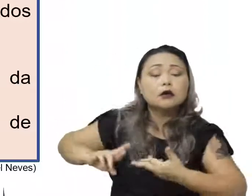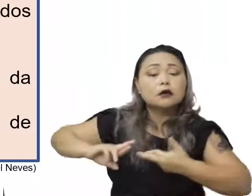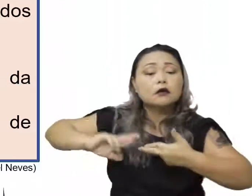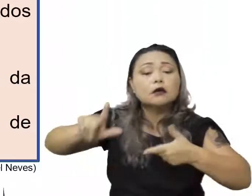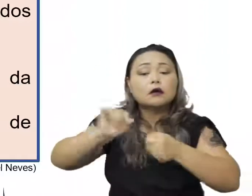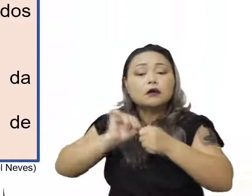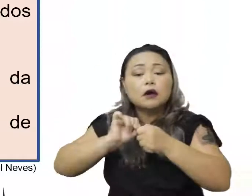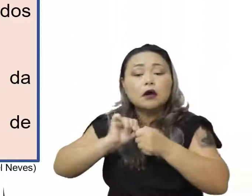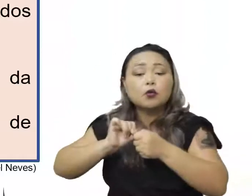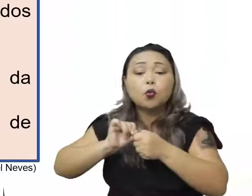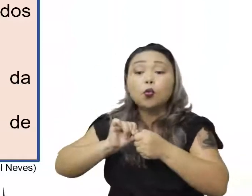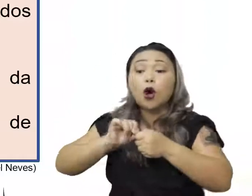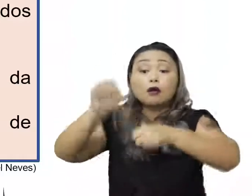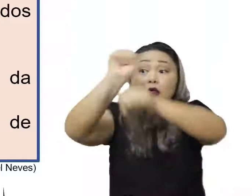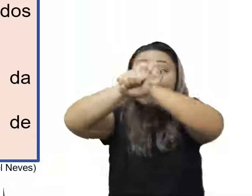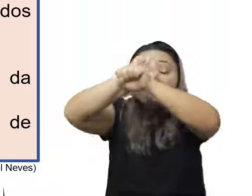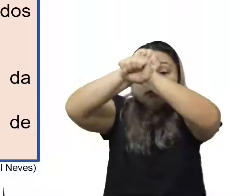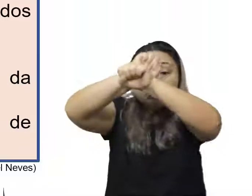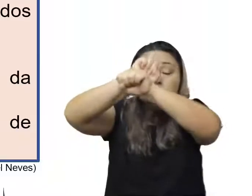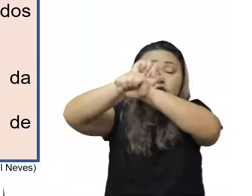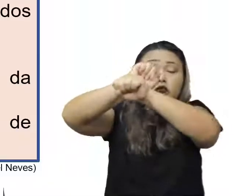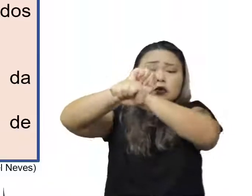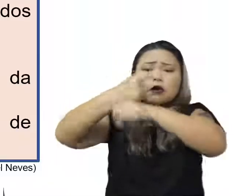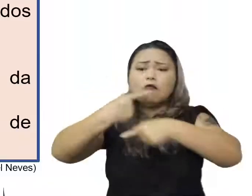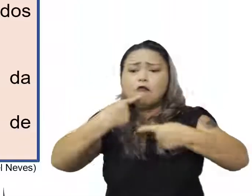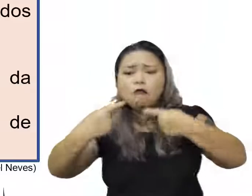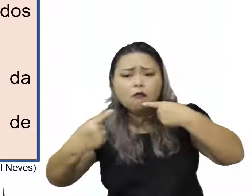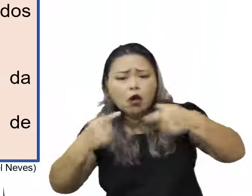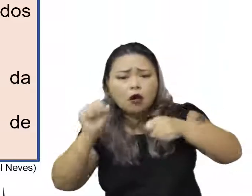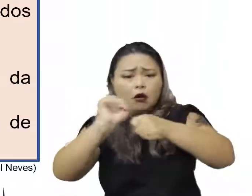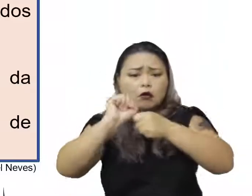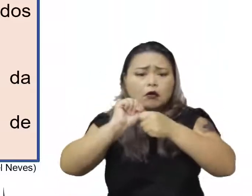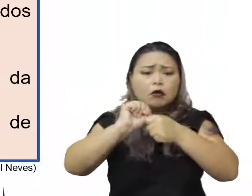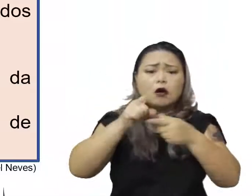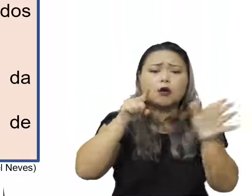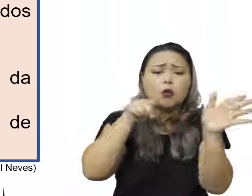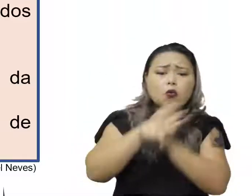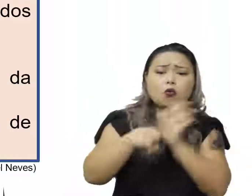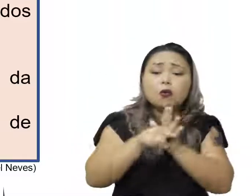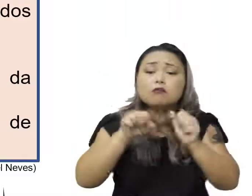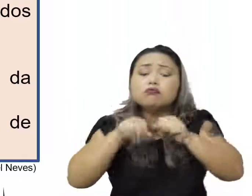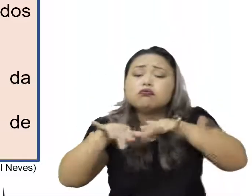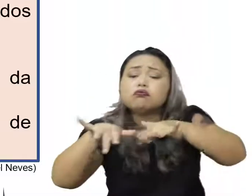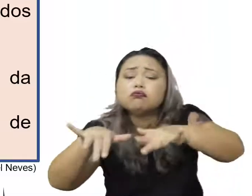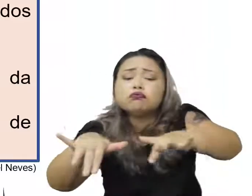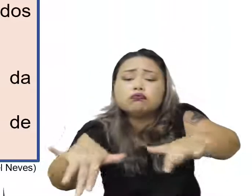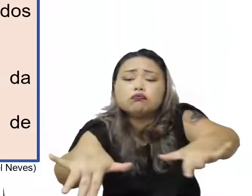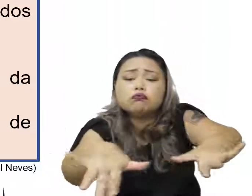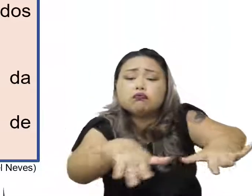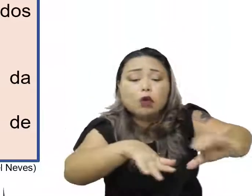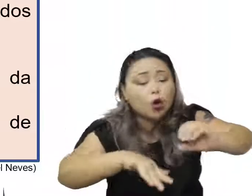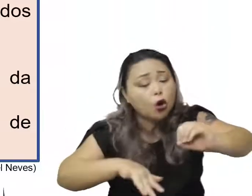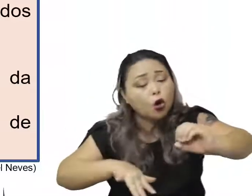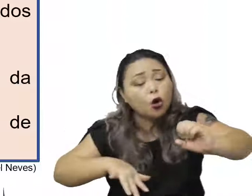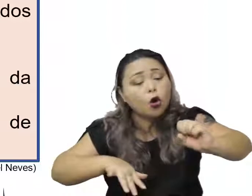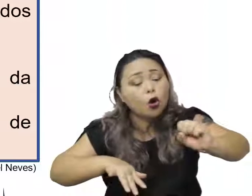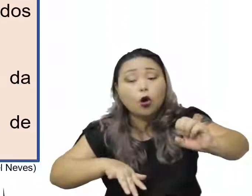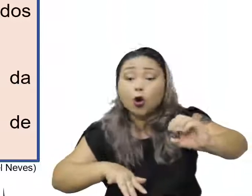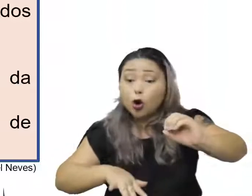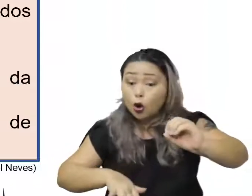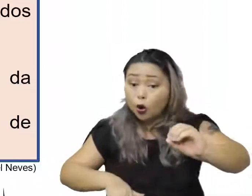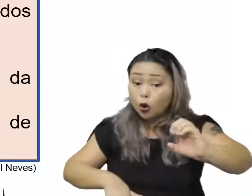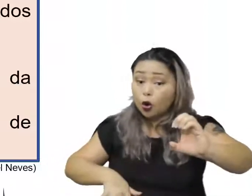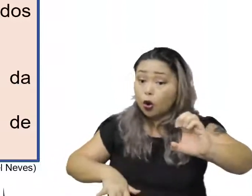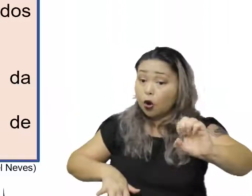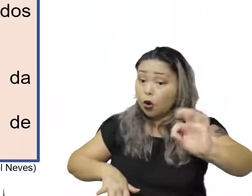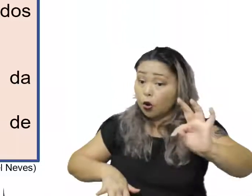à abolição da escravatura e questionamento sobre a extensão de novos territórios ocupados no Oeste.